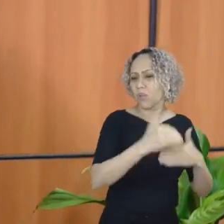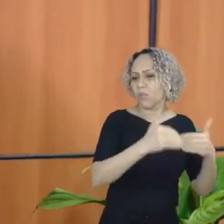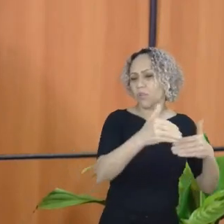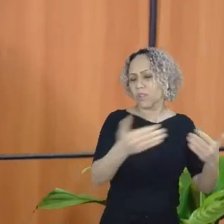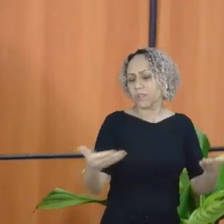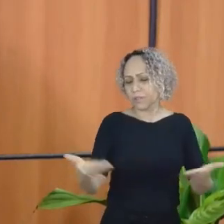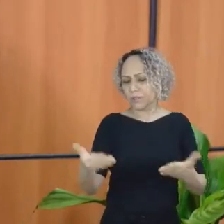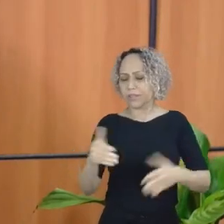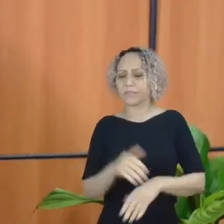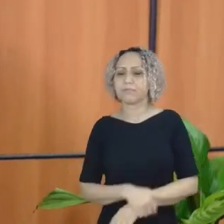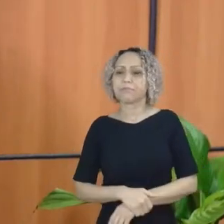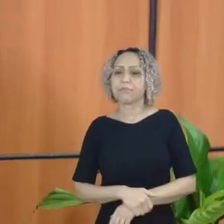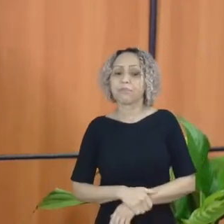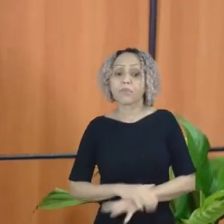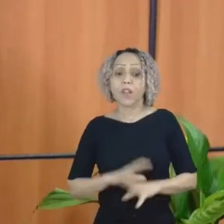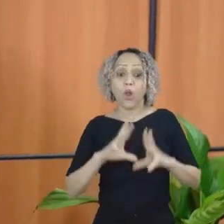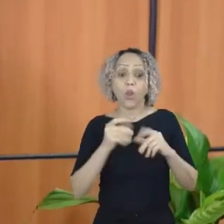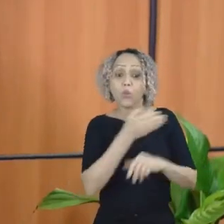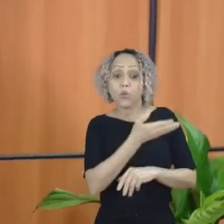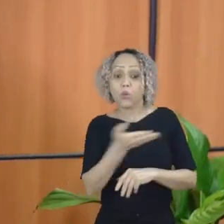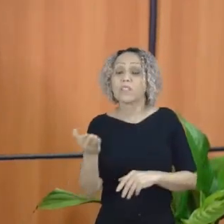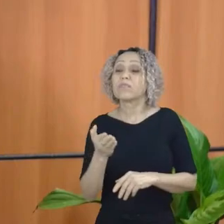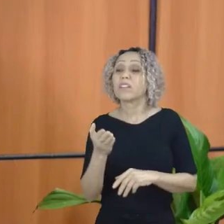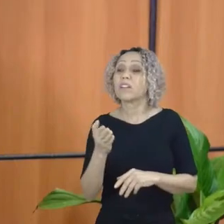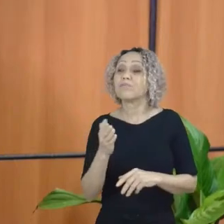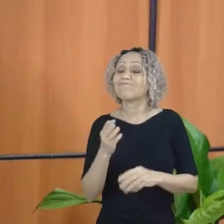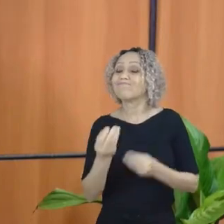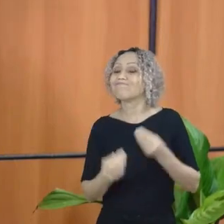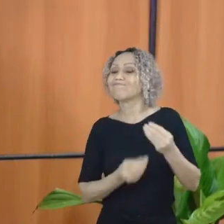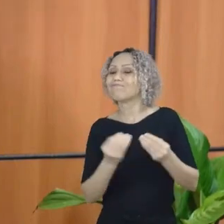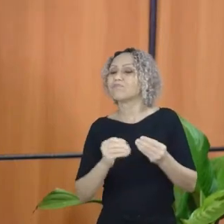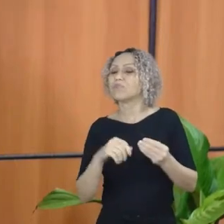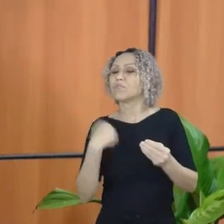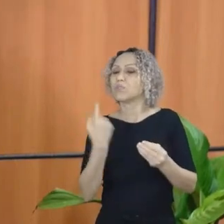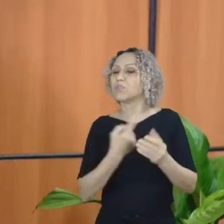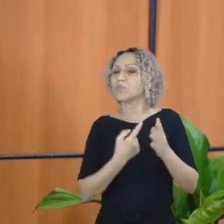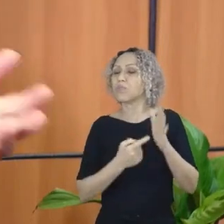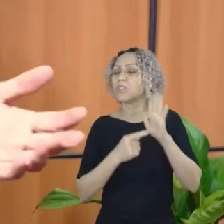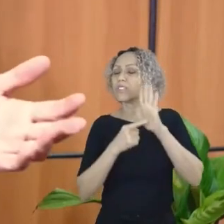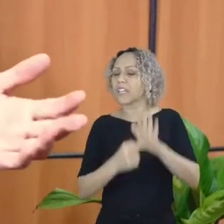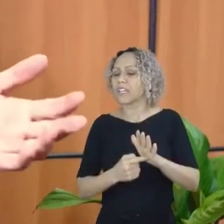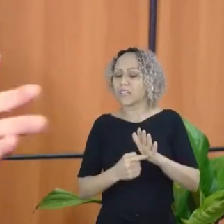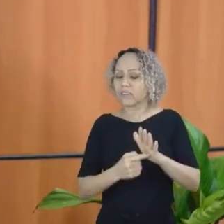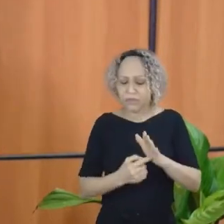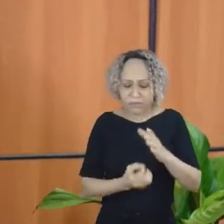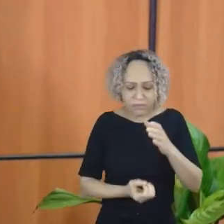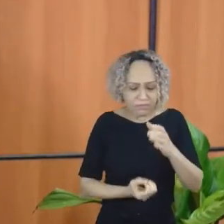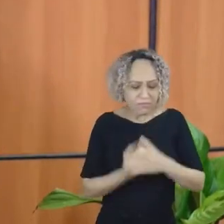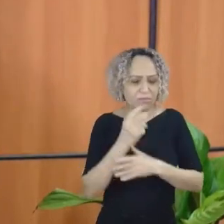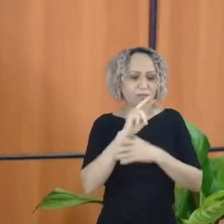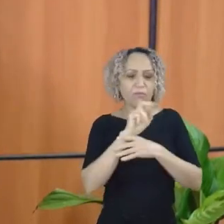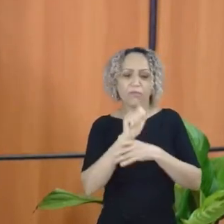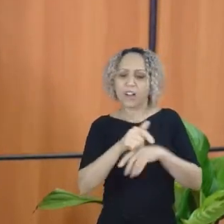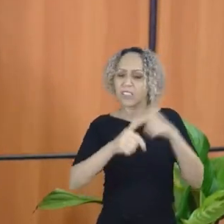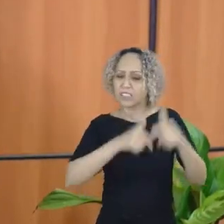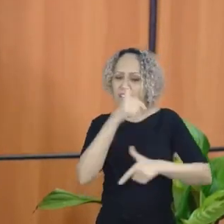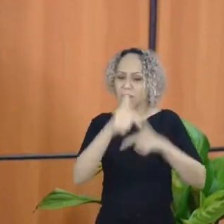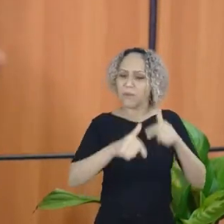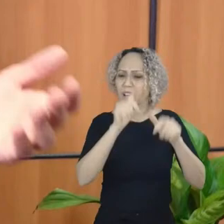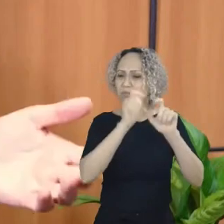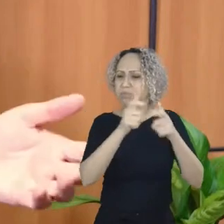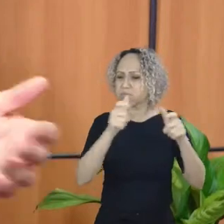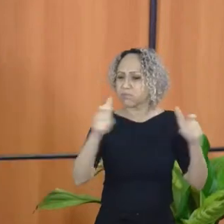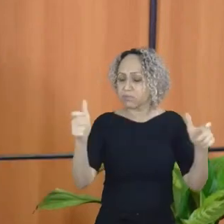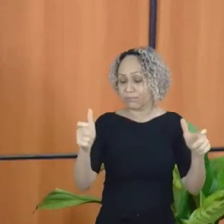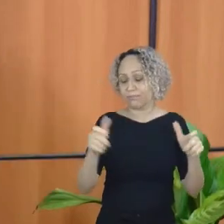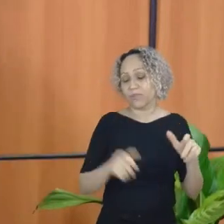processo, tudo isso aponta para um cenário de crescimento de mais empregos no Brasil. Cada viagem que o presidente Lula faz no exterior,